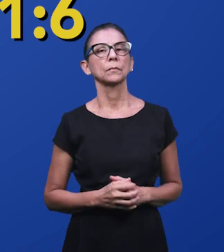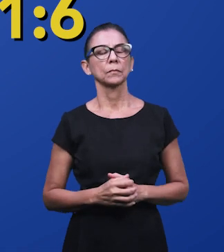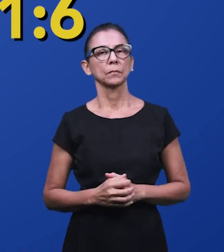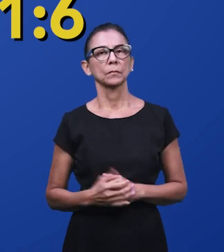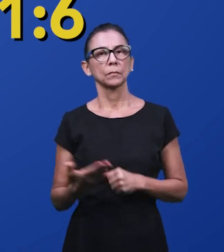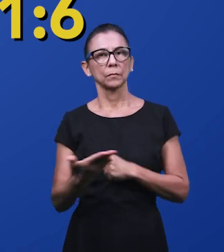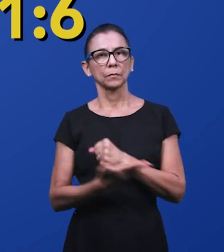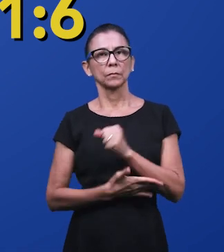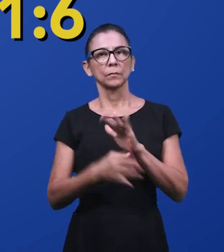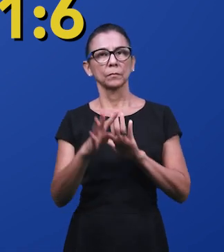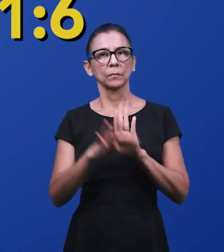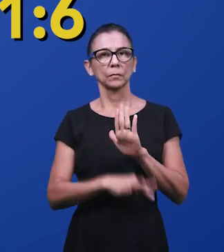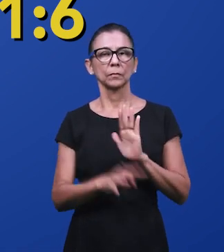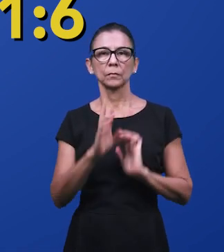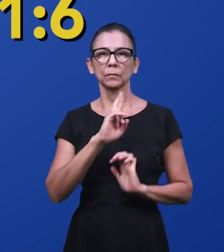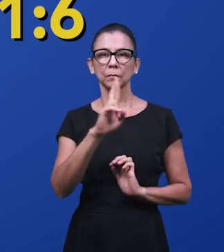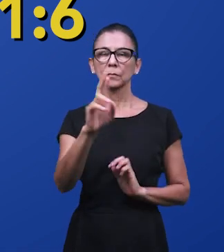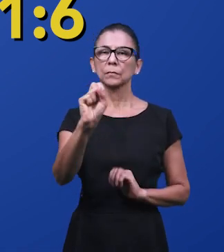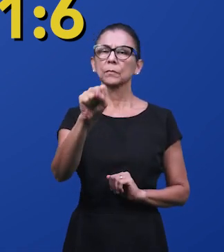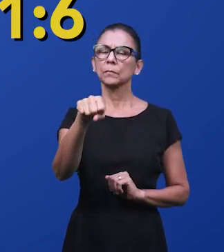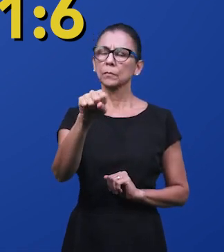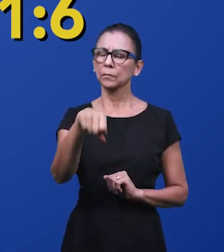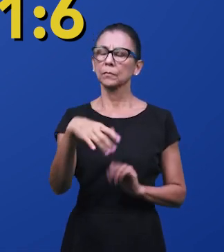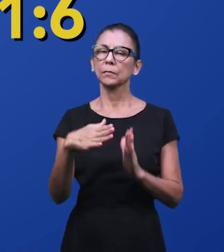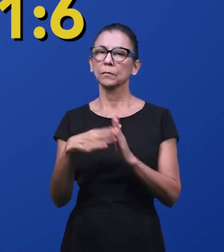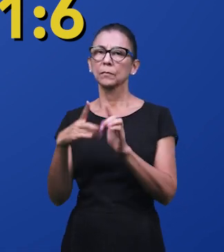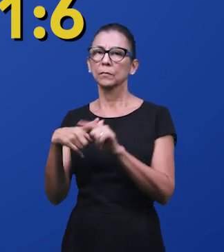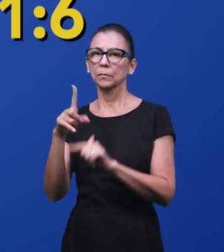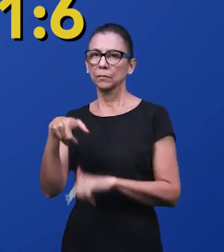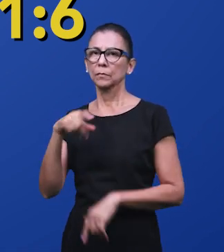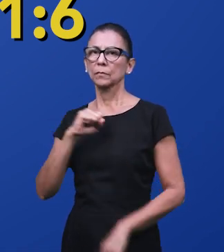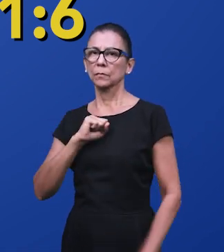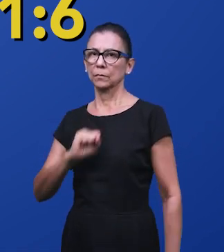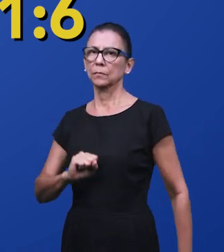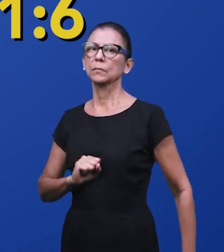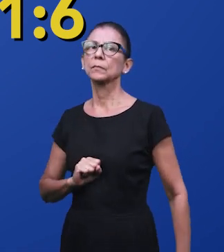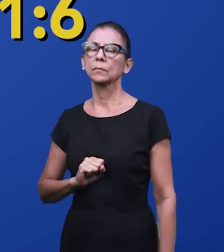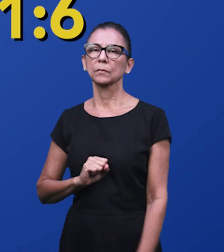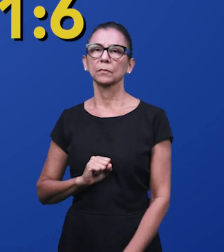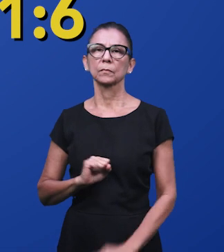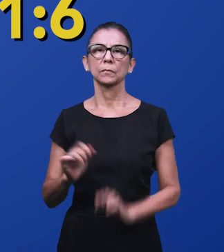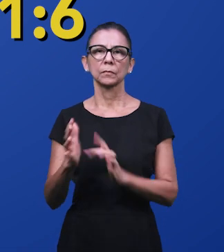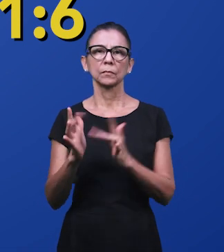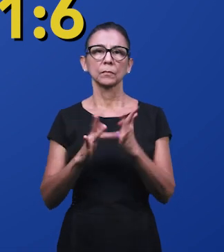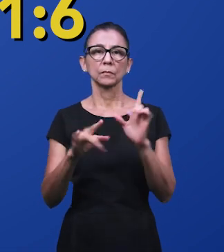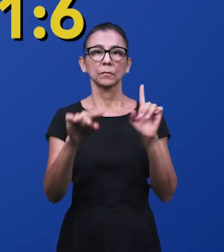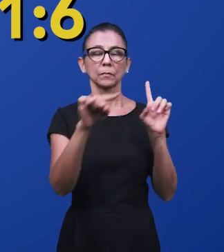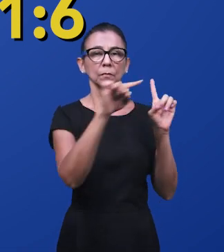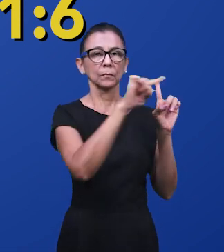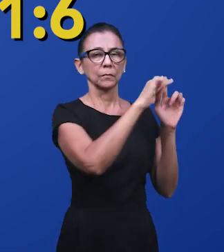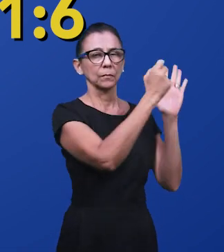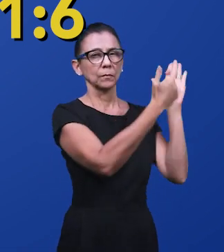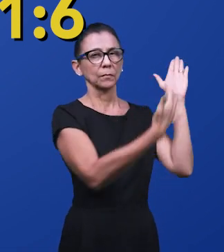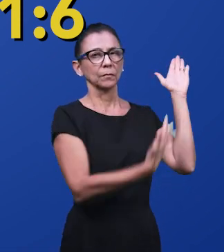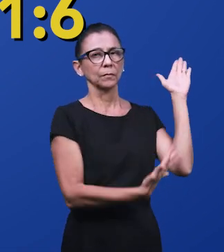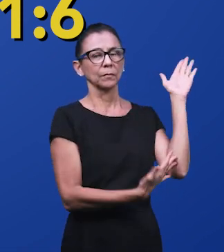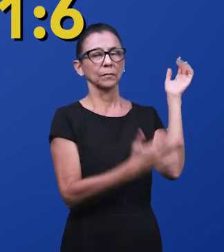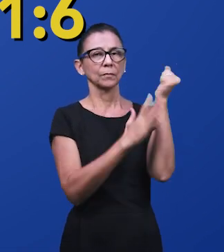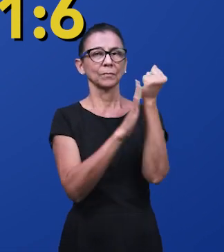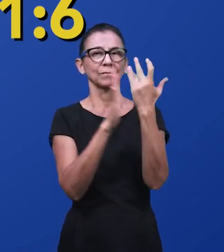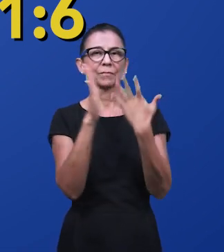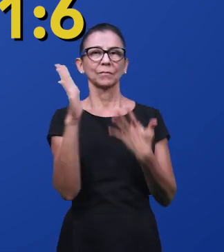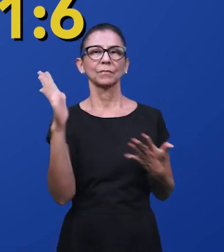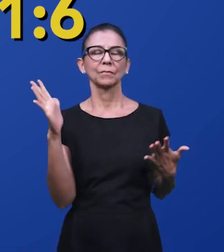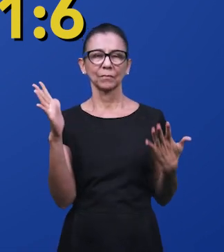a igreja ela é sacerdotal. Quando o Senhor Jesus morre na cruz e derrama o seu sangue, o véu ele foi rasgado, nos dando